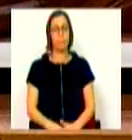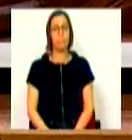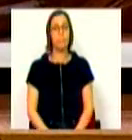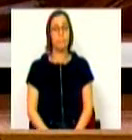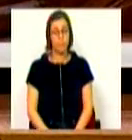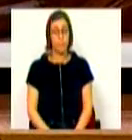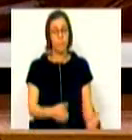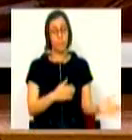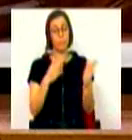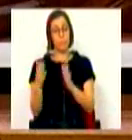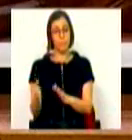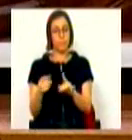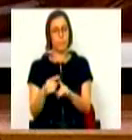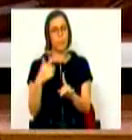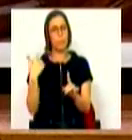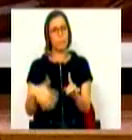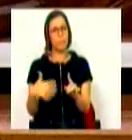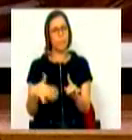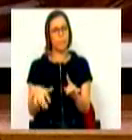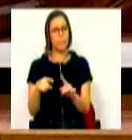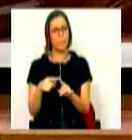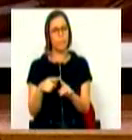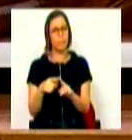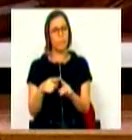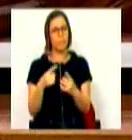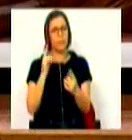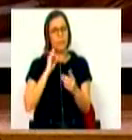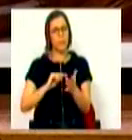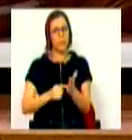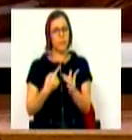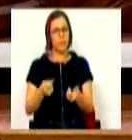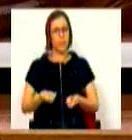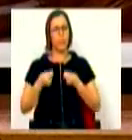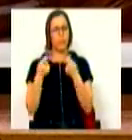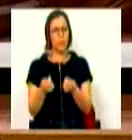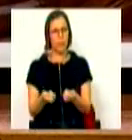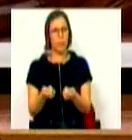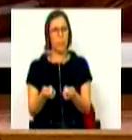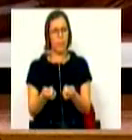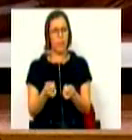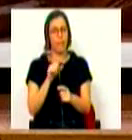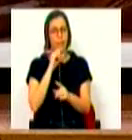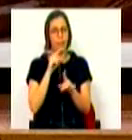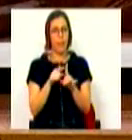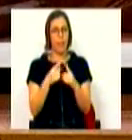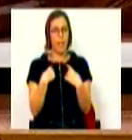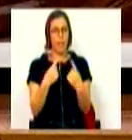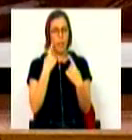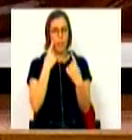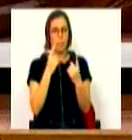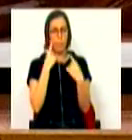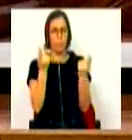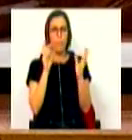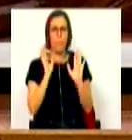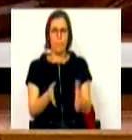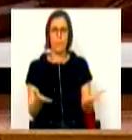Conta-se, por um lado, com um significativo e indispensável investimento nas capacidades dos transportes